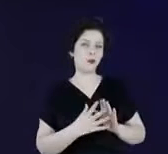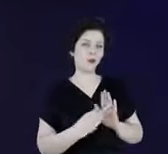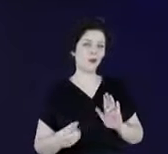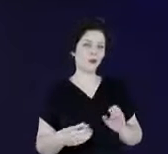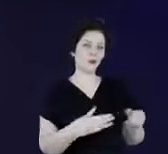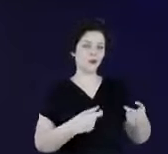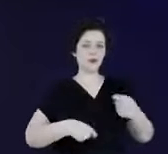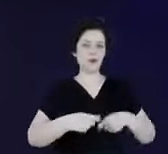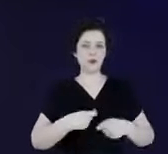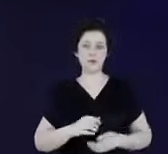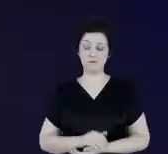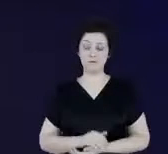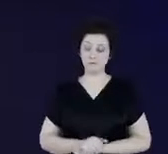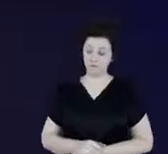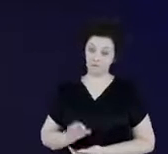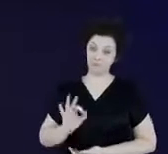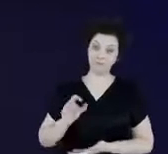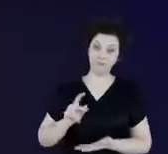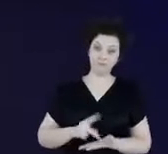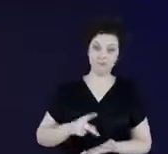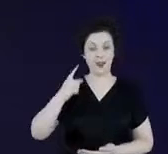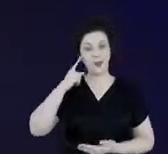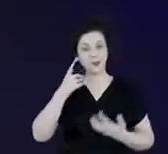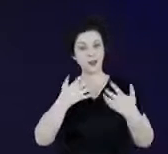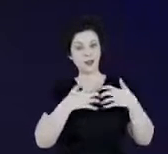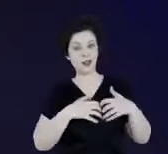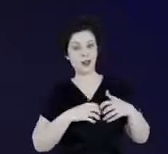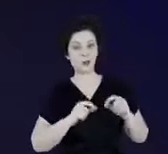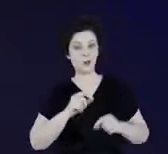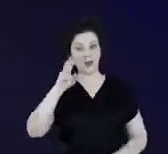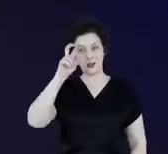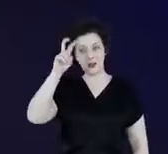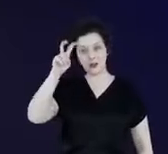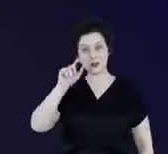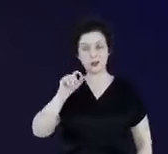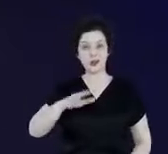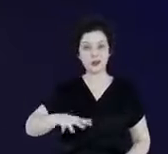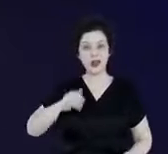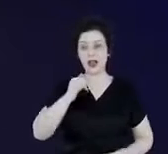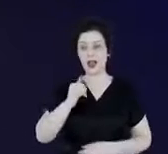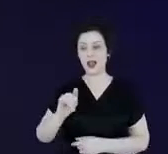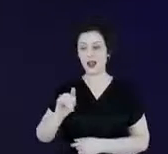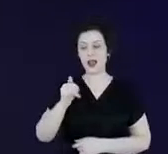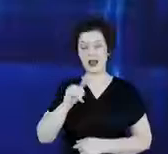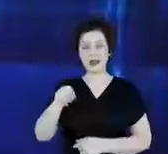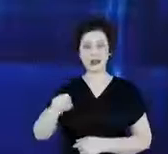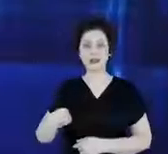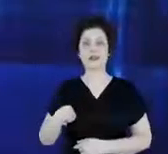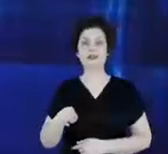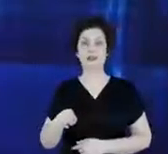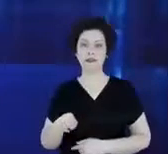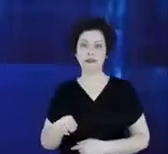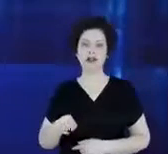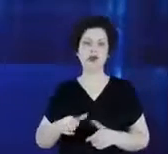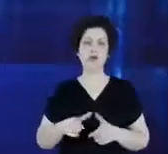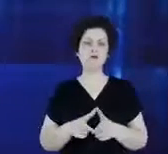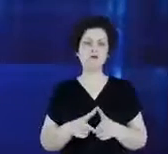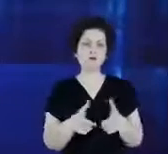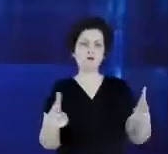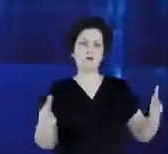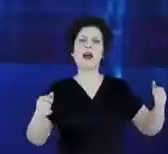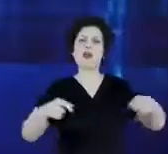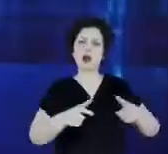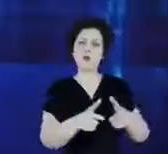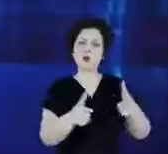negócio totalmente isso a gente for pensar a inteligência da rede elétrica le infinitamente escalonável né